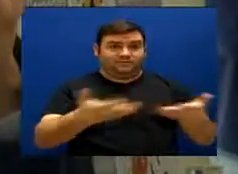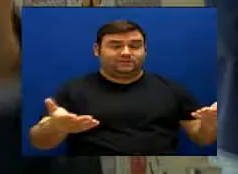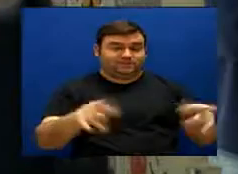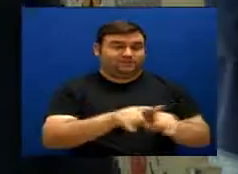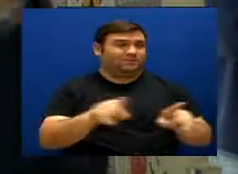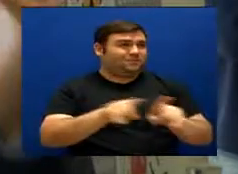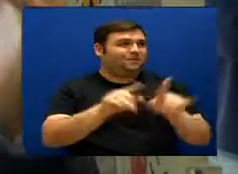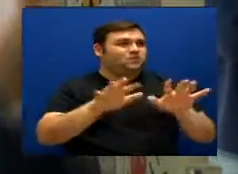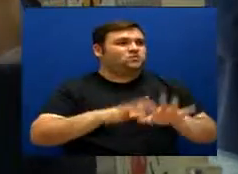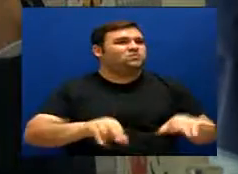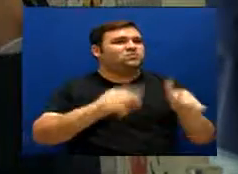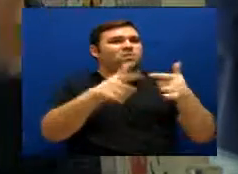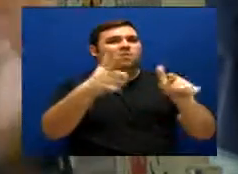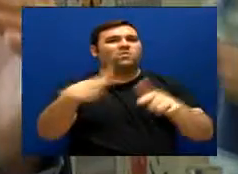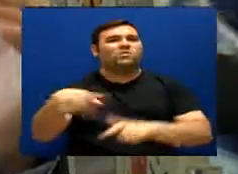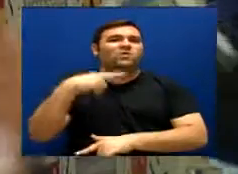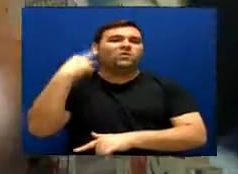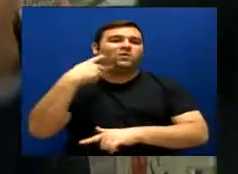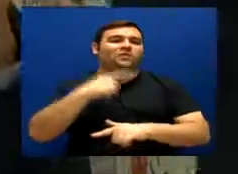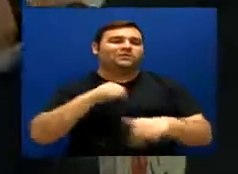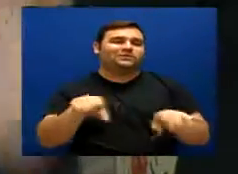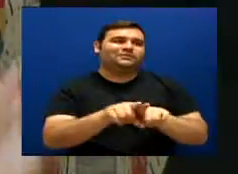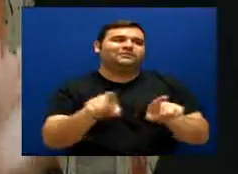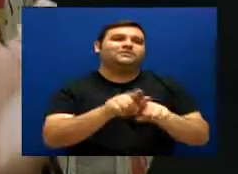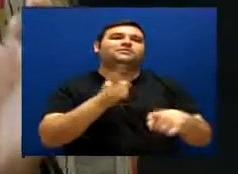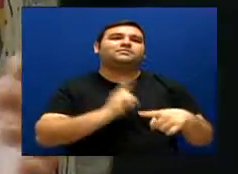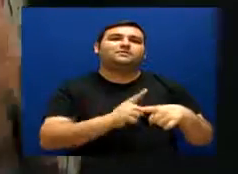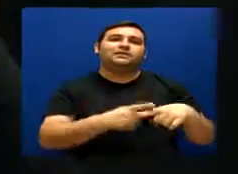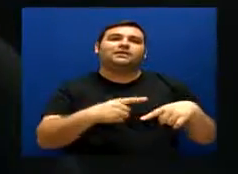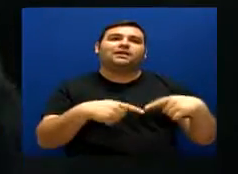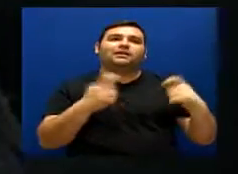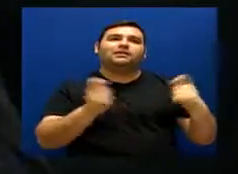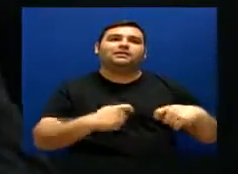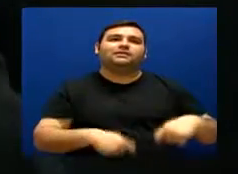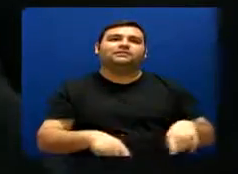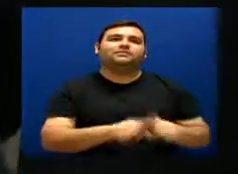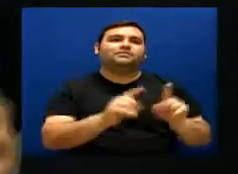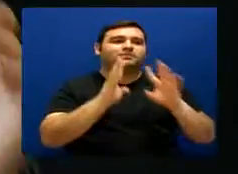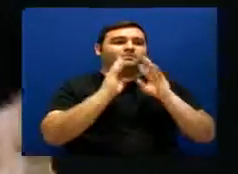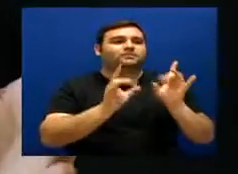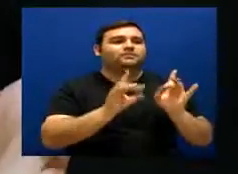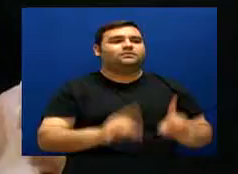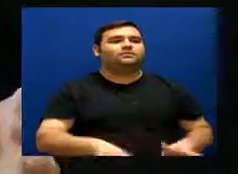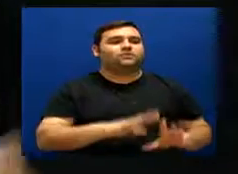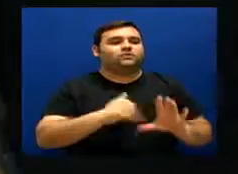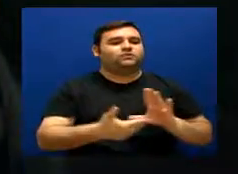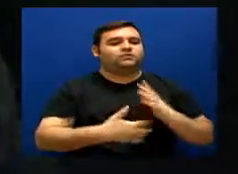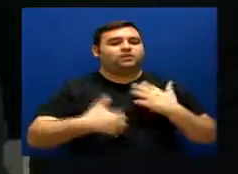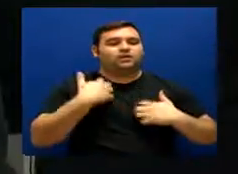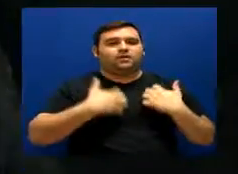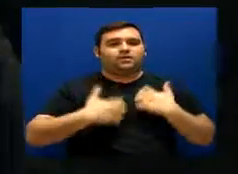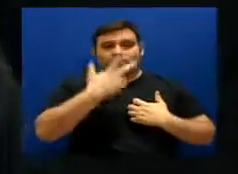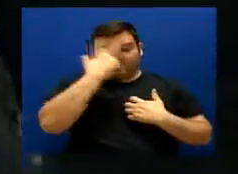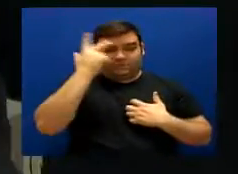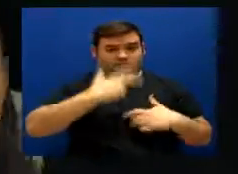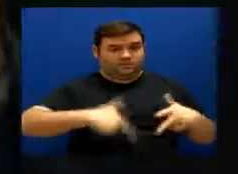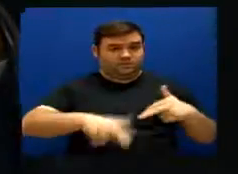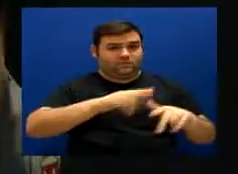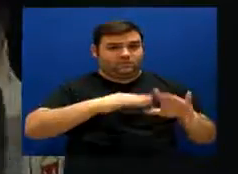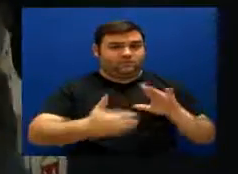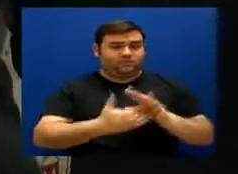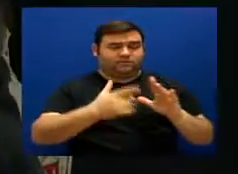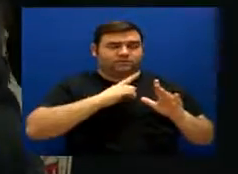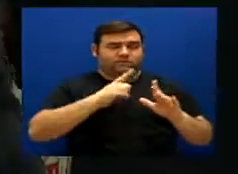e todos os outros parlamentares que consigam atender ao anseio da população que já não